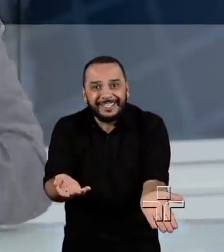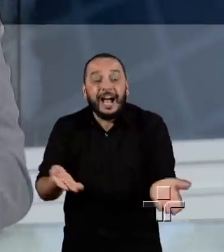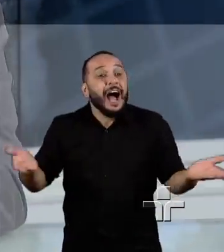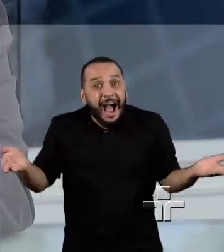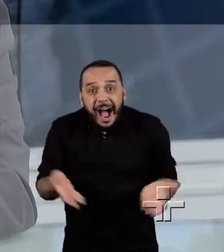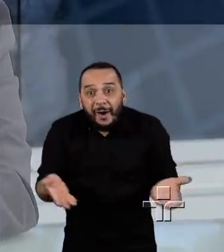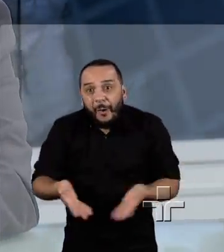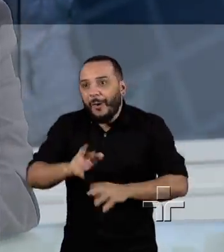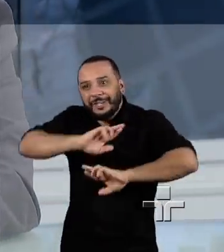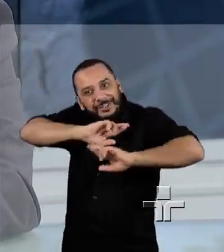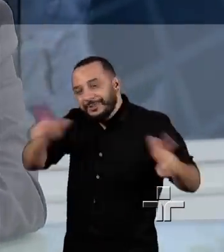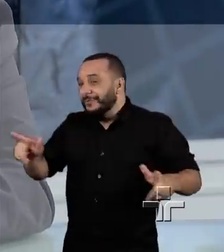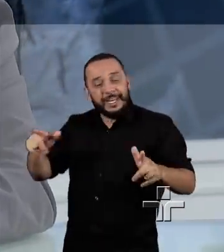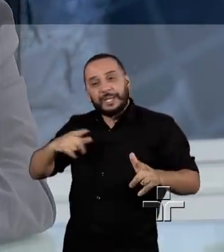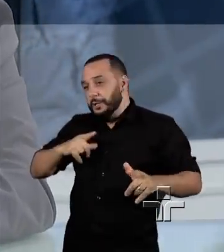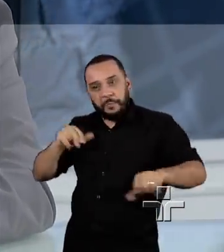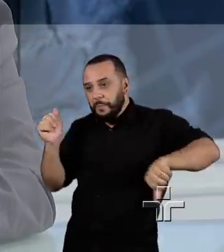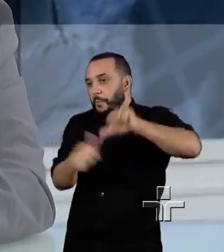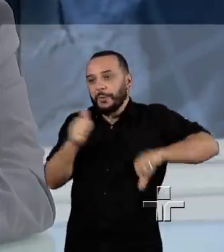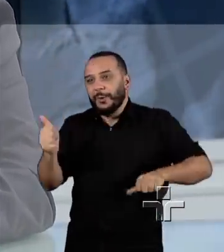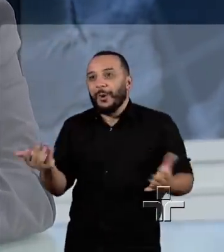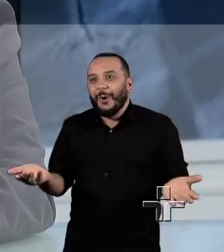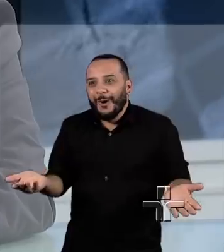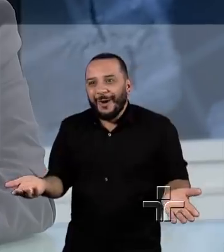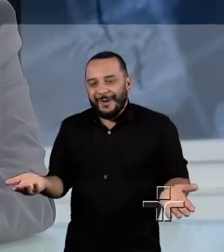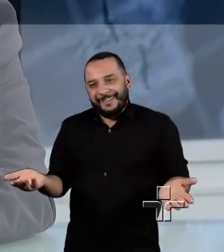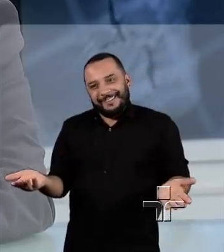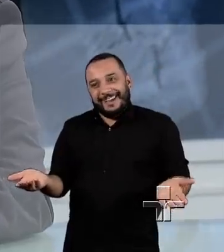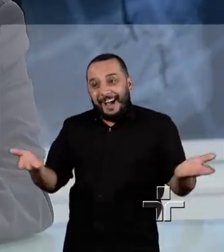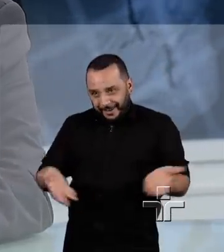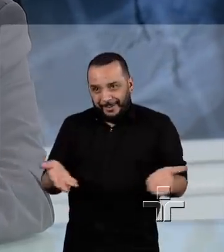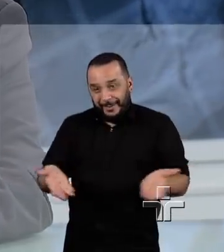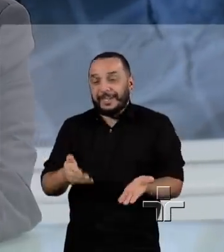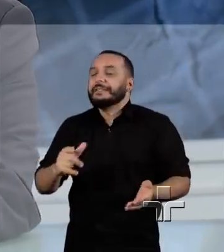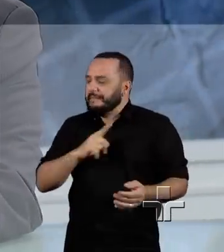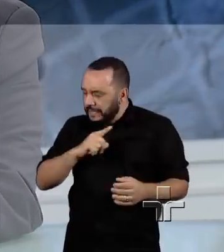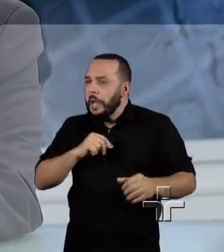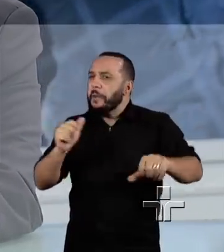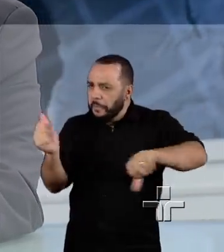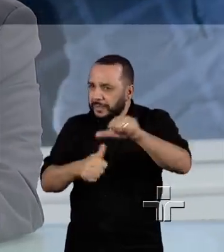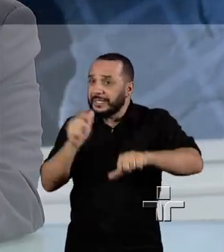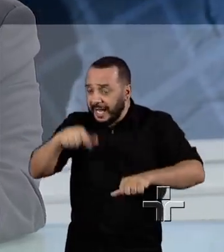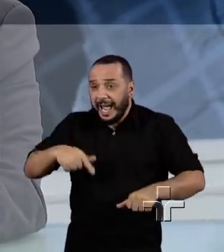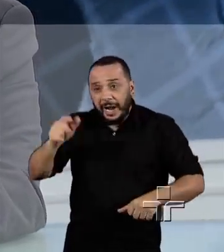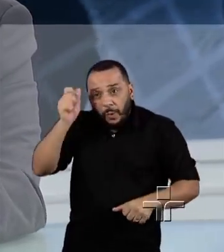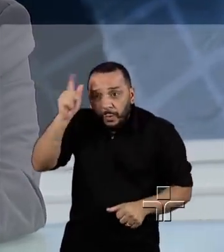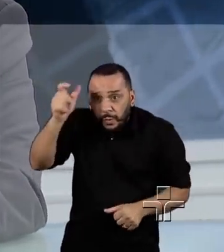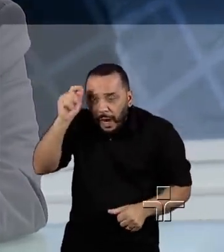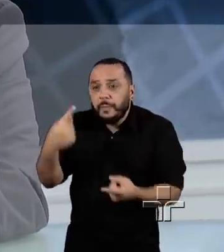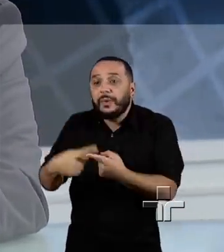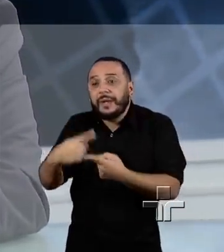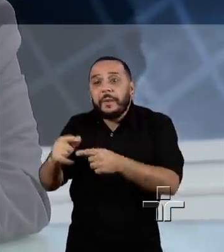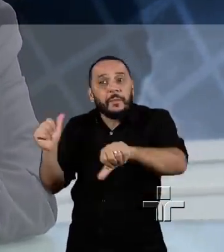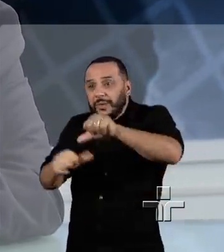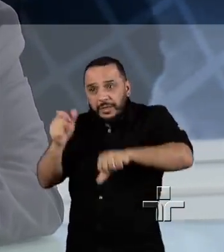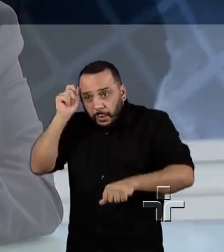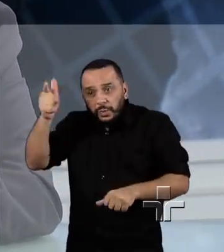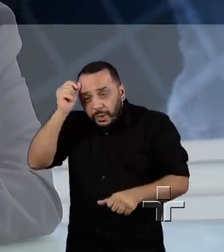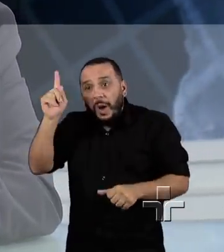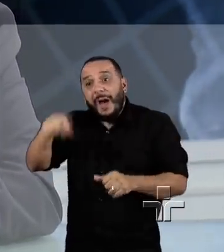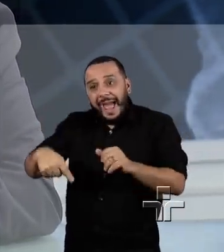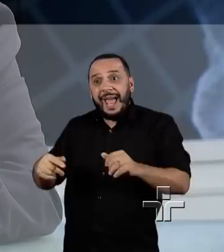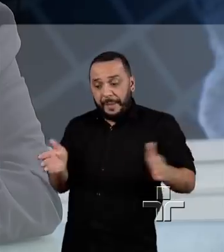não. Hoje mudou. Quer dizer, e essas mudanças são culturais, porque uma mudança cultural tem que passar uma